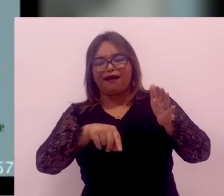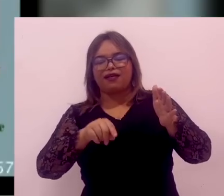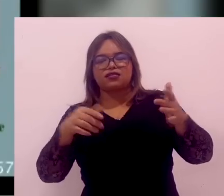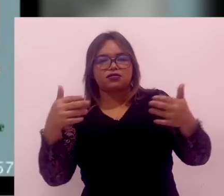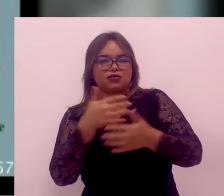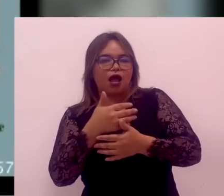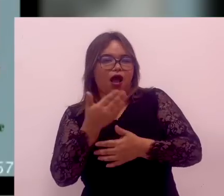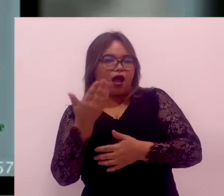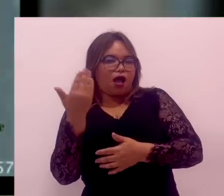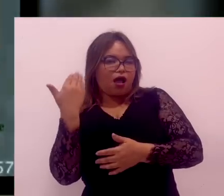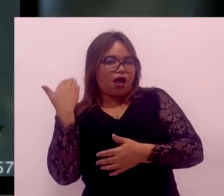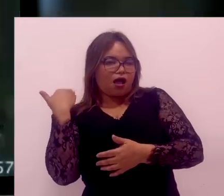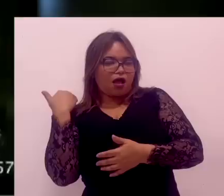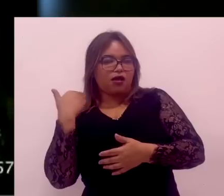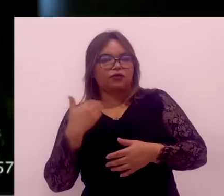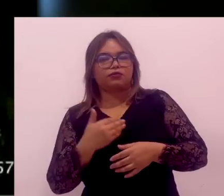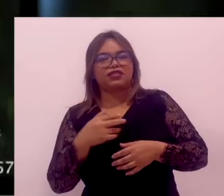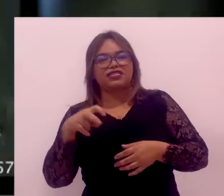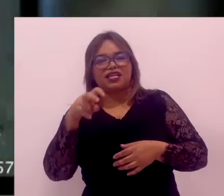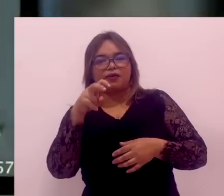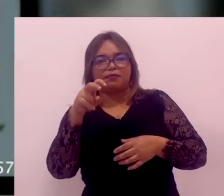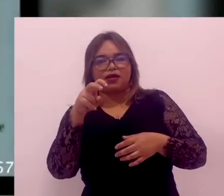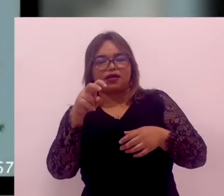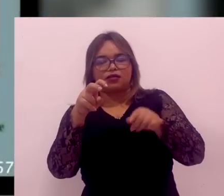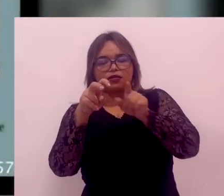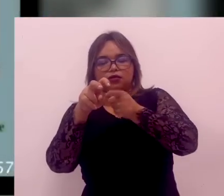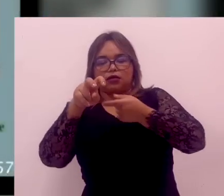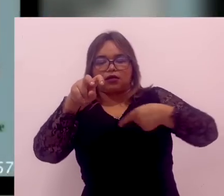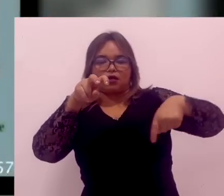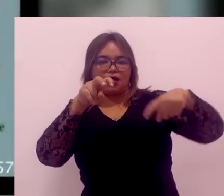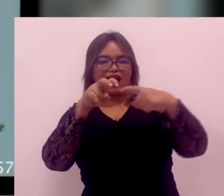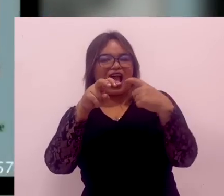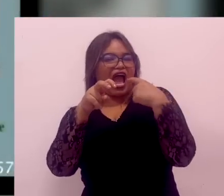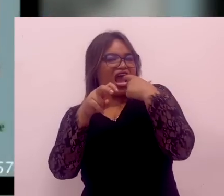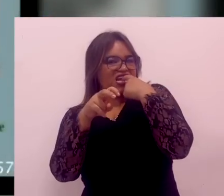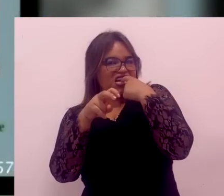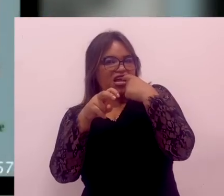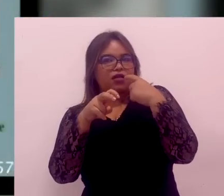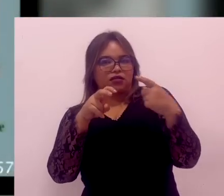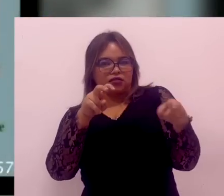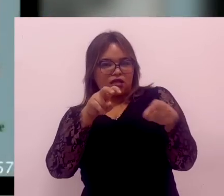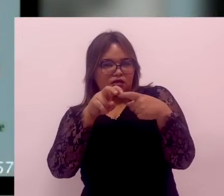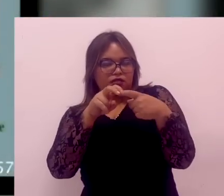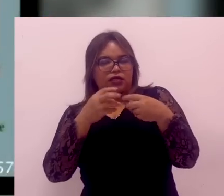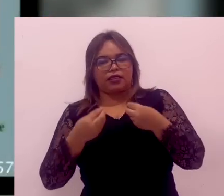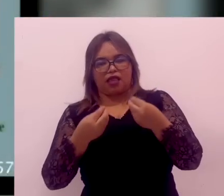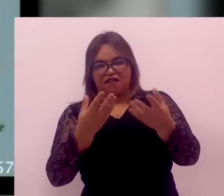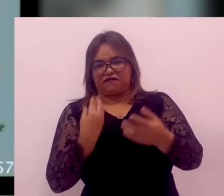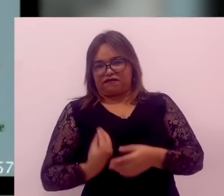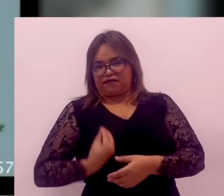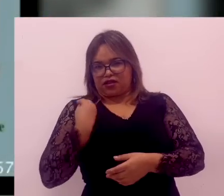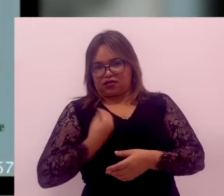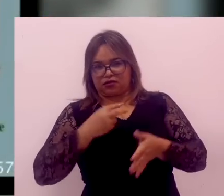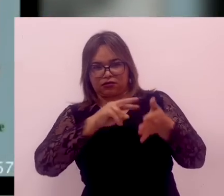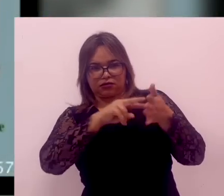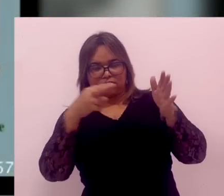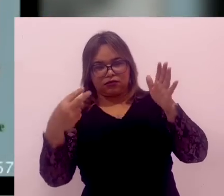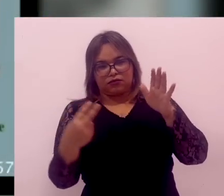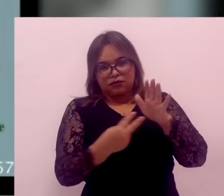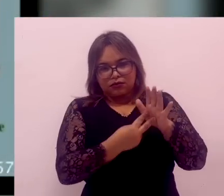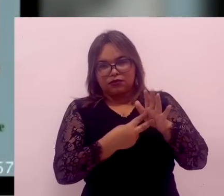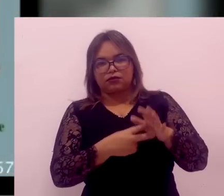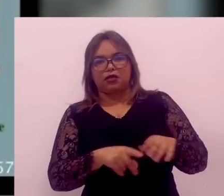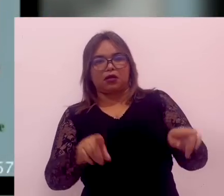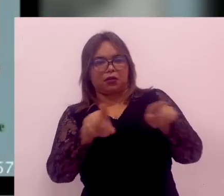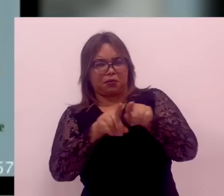a serpente universal, aquela que dá vida. A serpente é o símbolo e o protótipo do Salvador universal, que redime